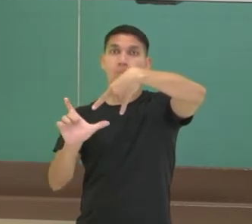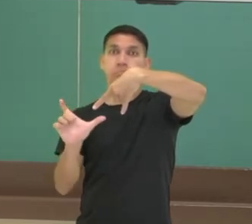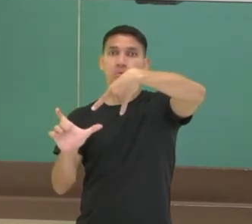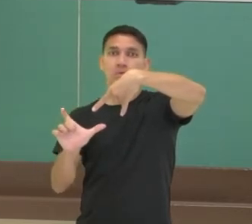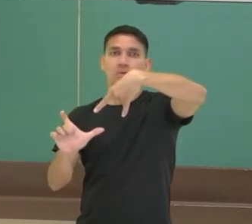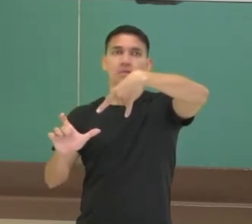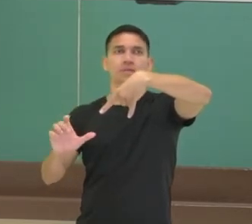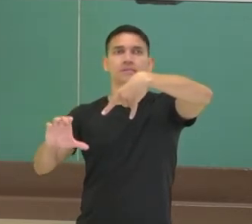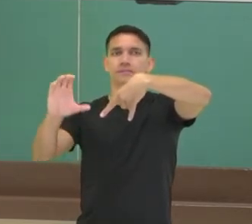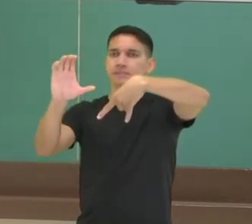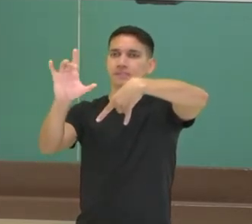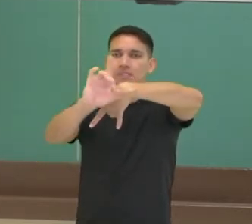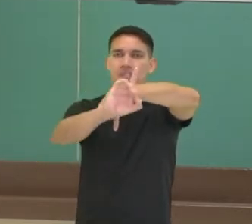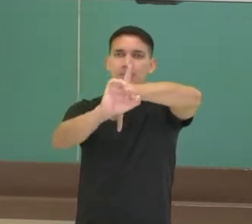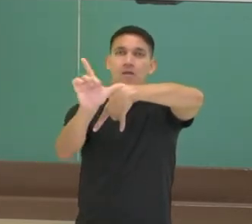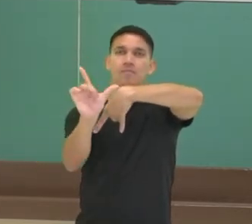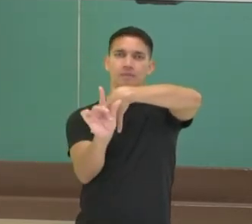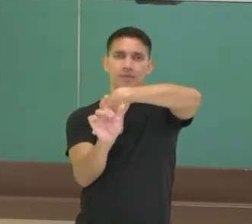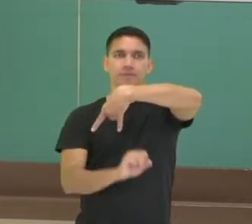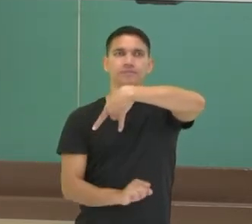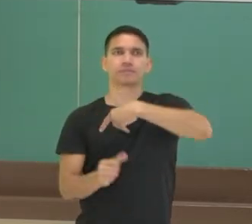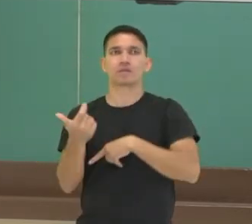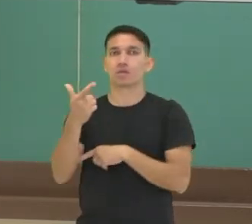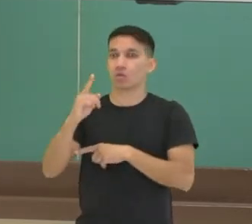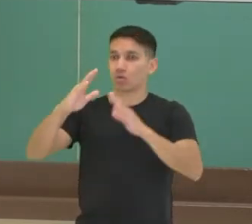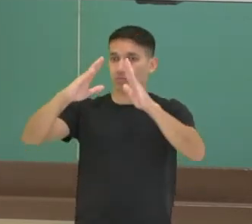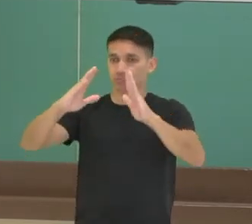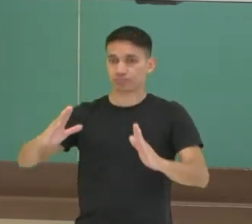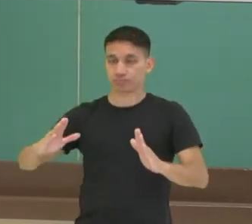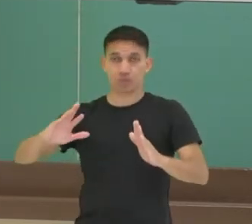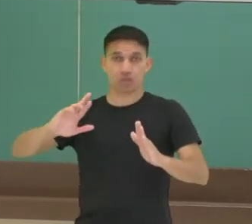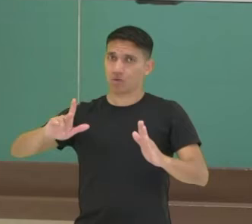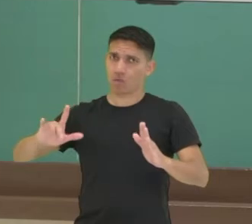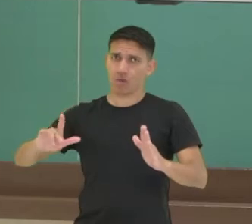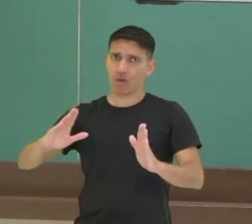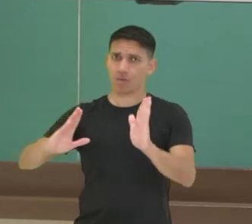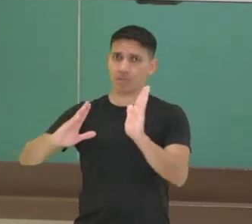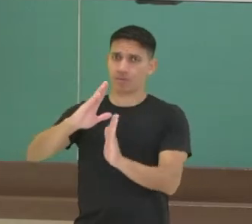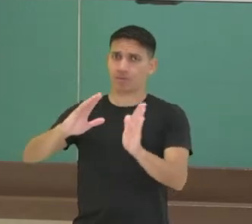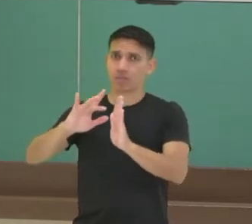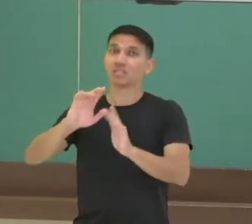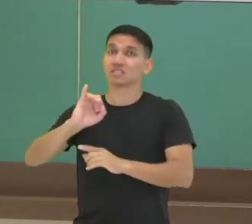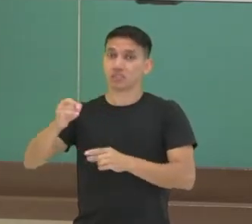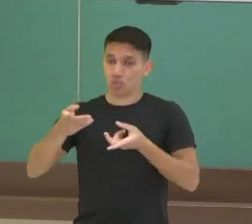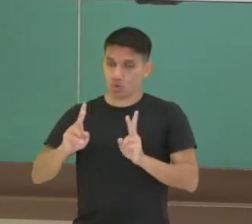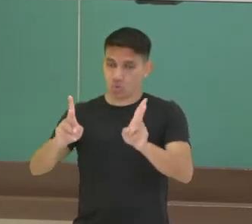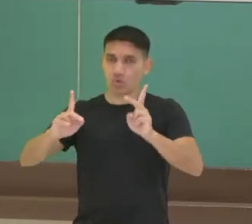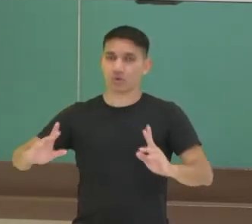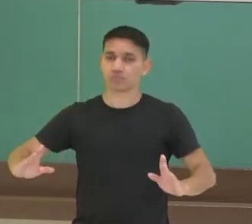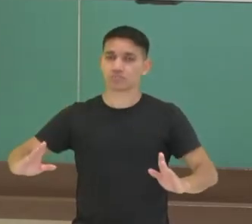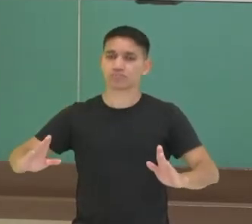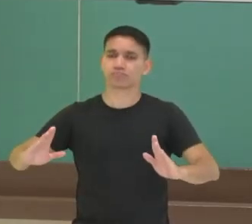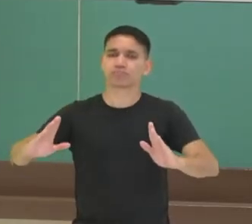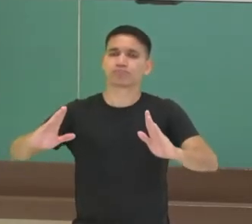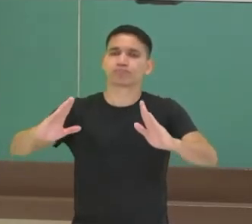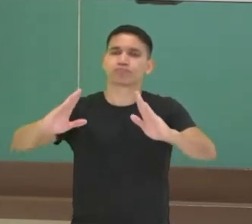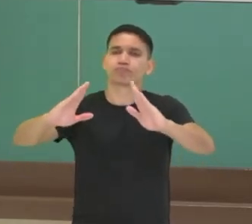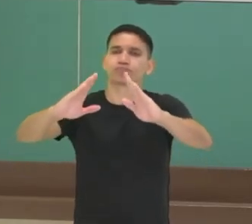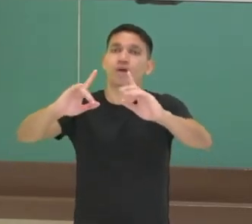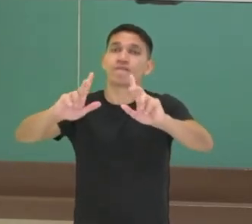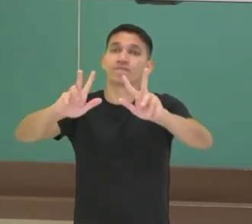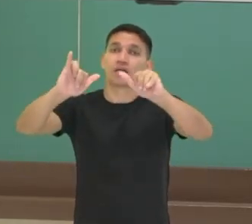menor. E os outros dois lados, eles não são paralelos, eles se cruzam lá em cima. Se eu prolongar o desenho lá para cima, eu tenho o